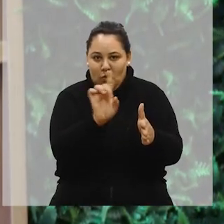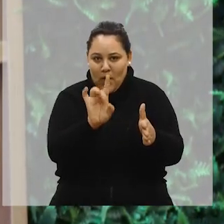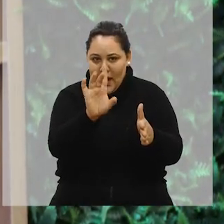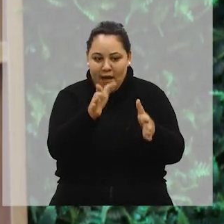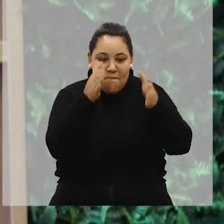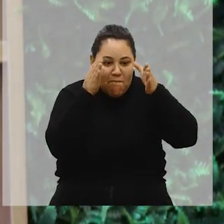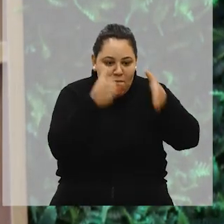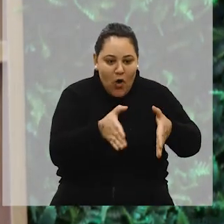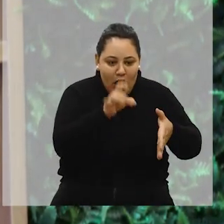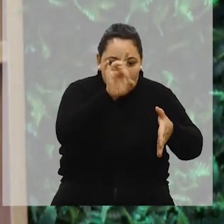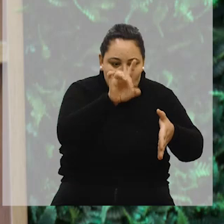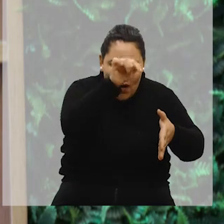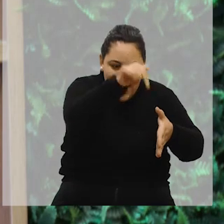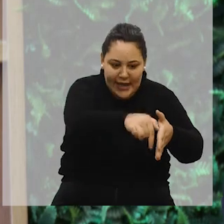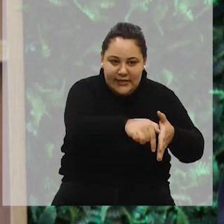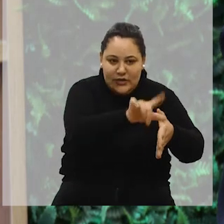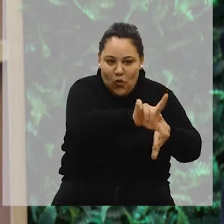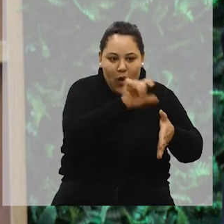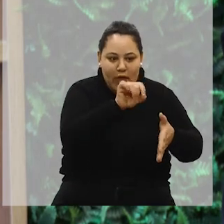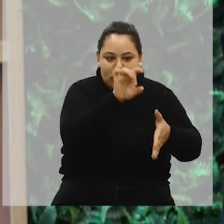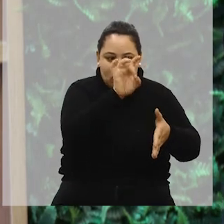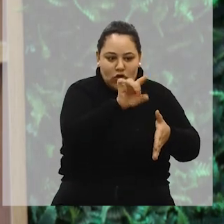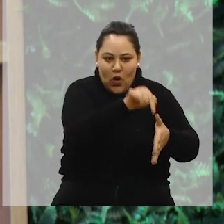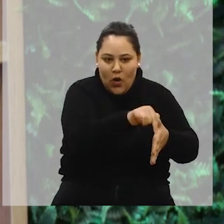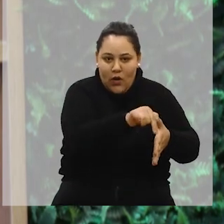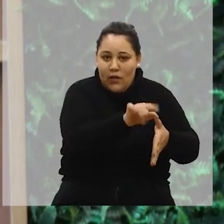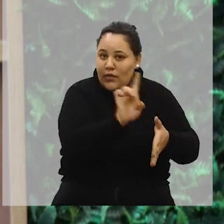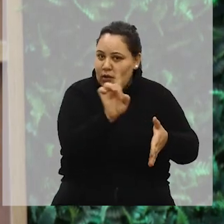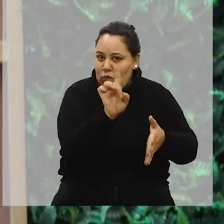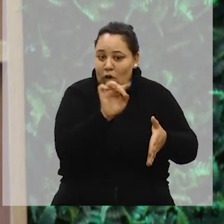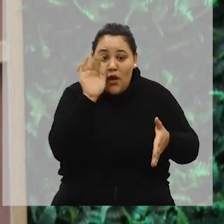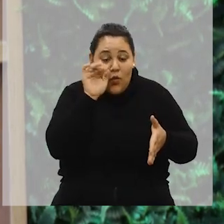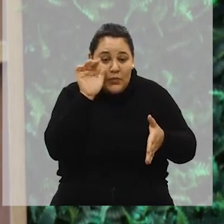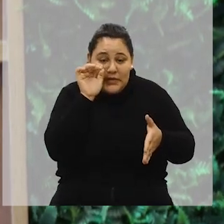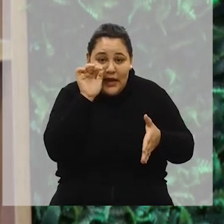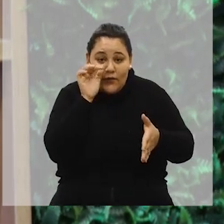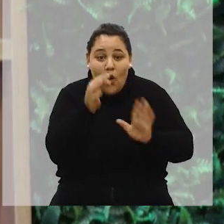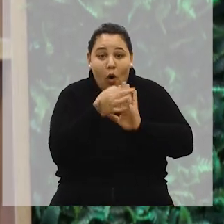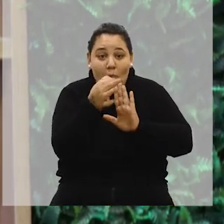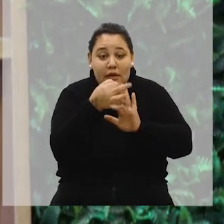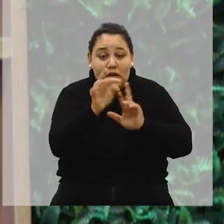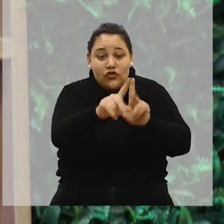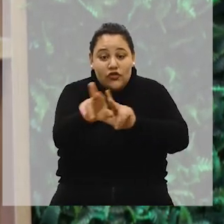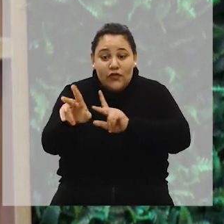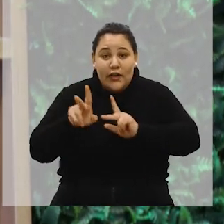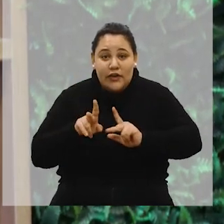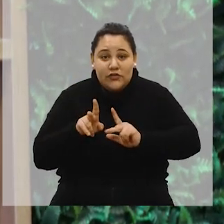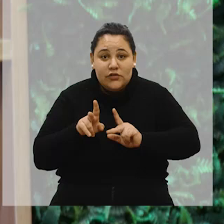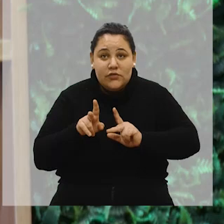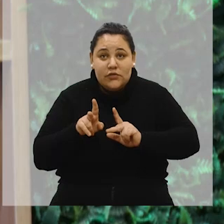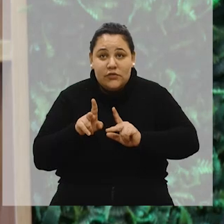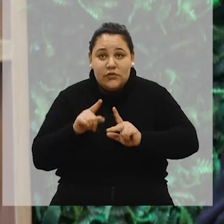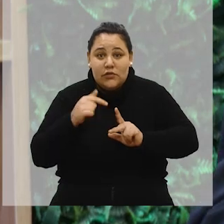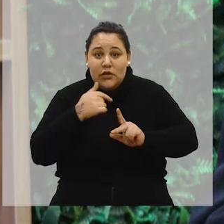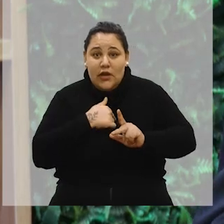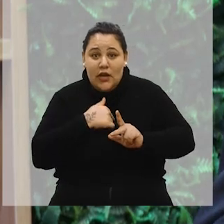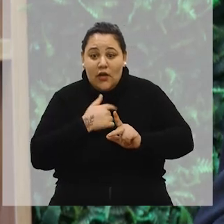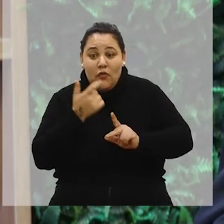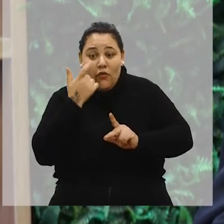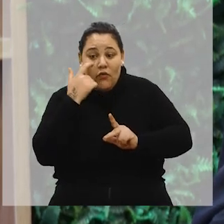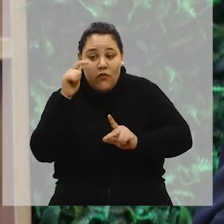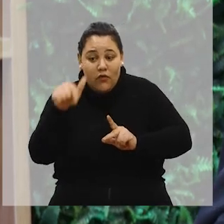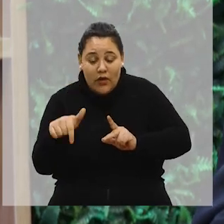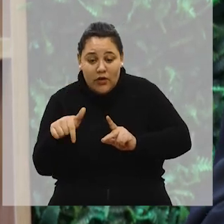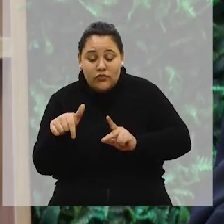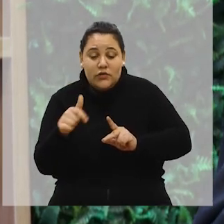eu não sou sectário. Eu observo os lados e vejo onde eu admito os